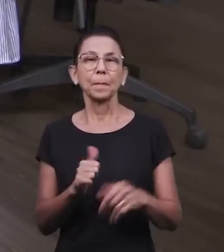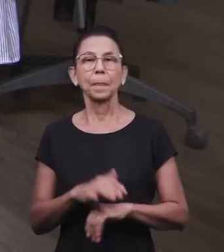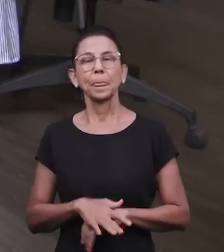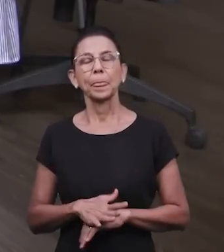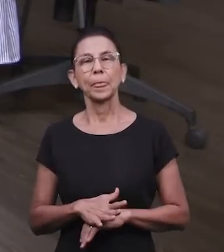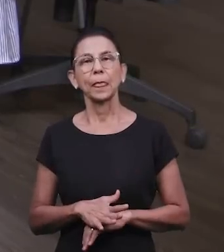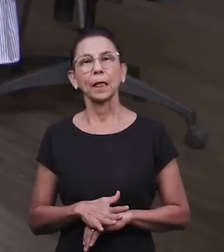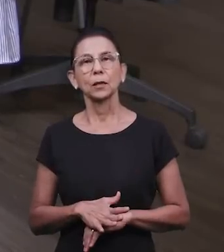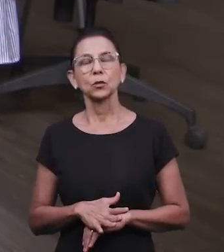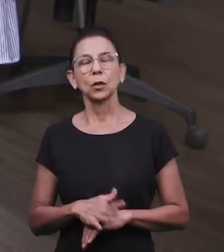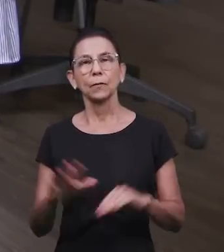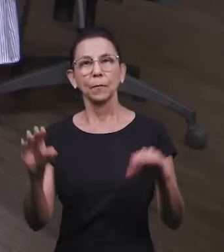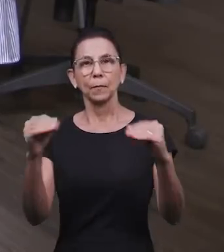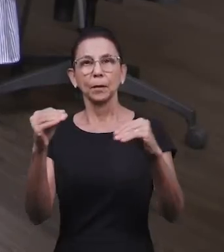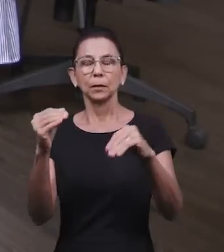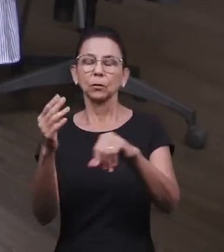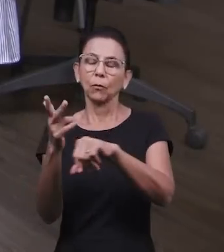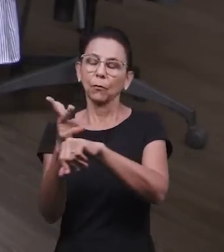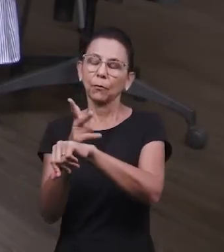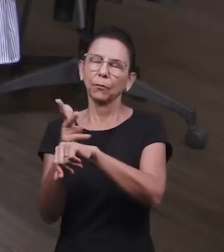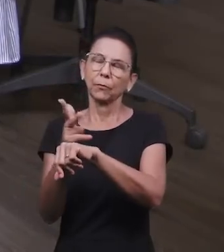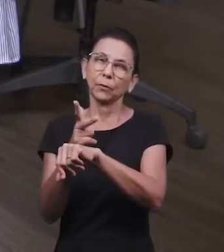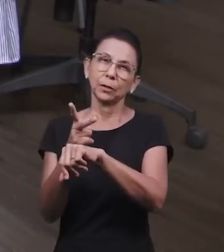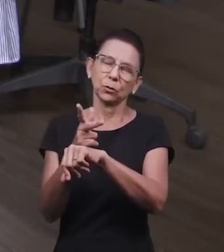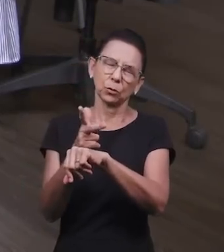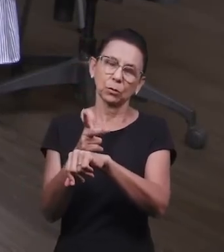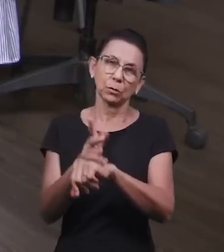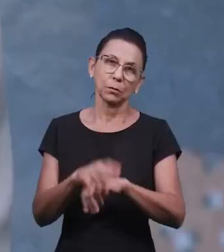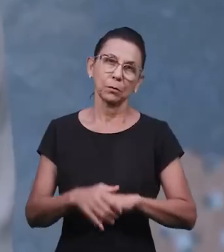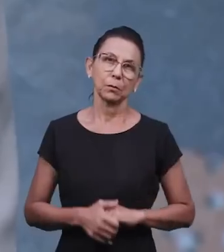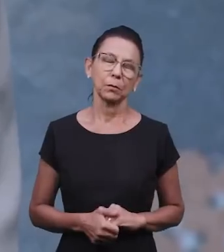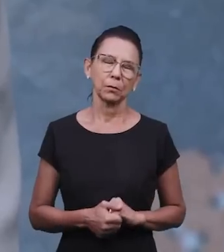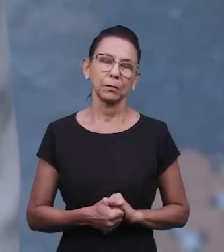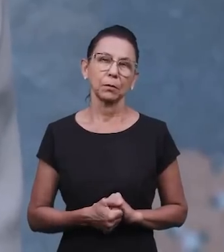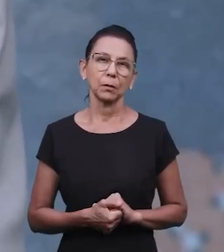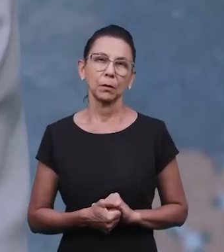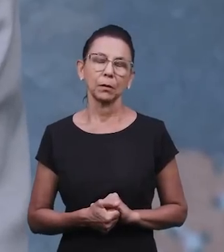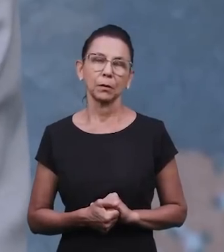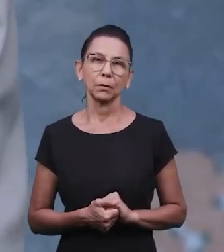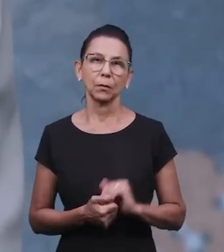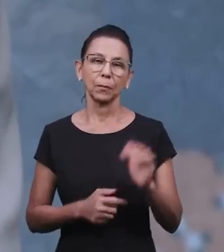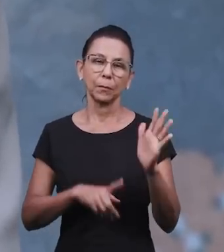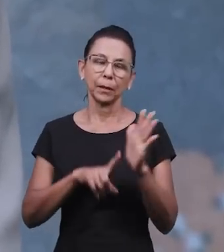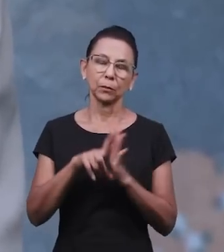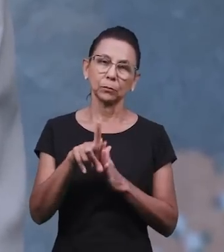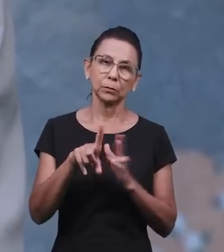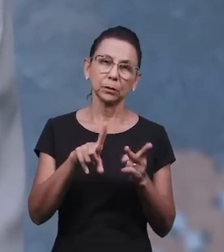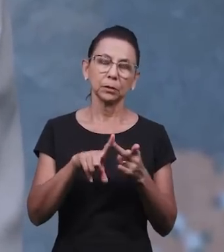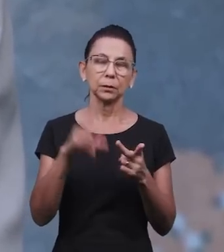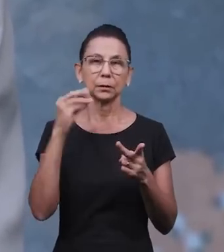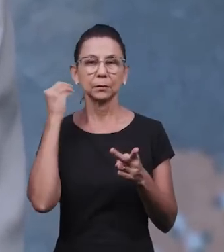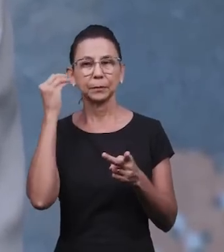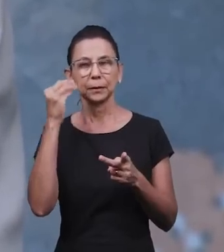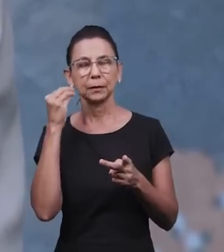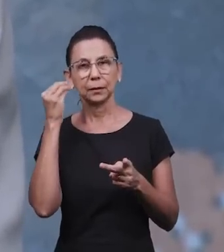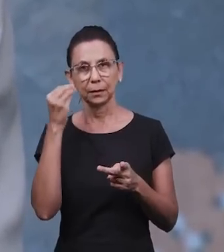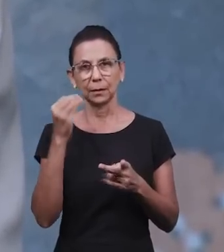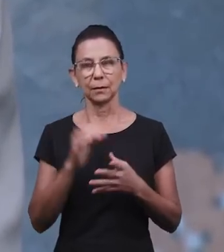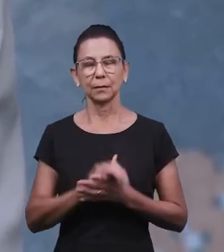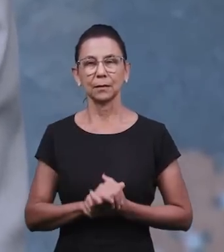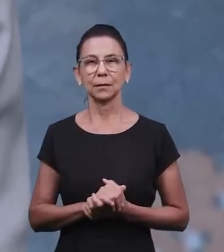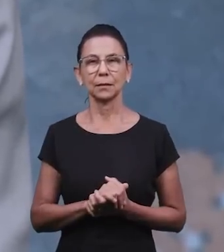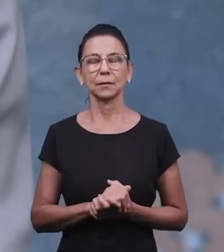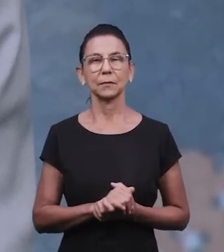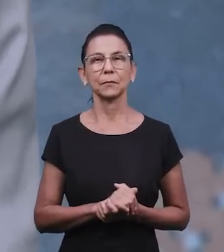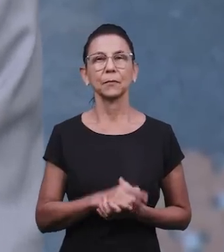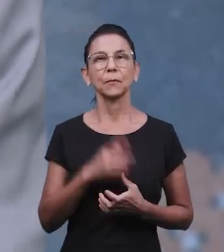seja com perguntas, seja com experiências. E a gente vai agora para uma experiência que vem